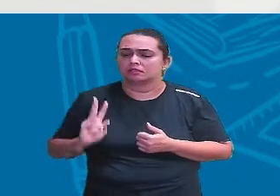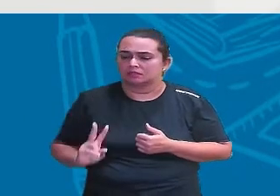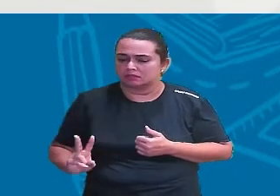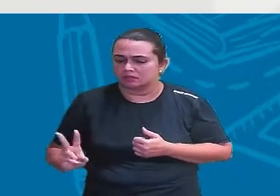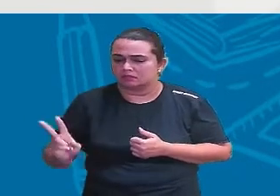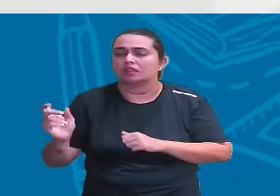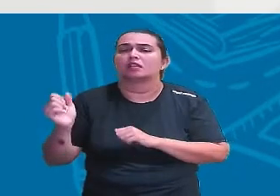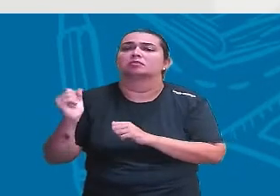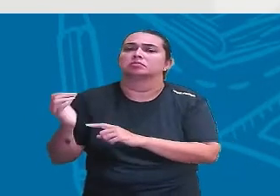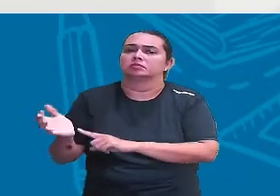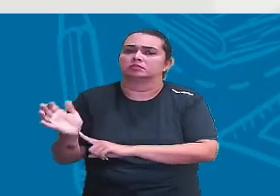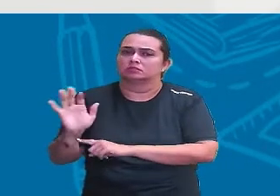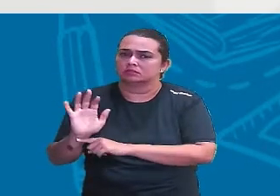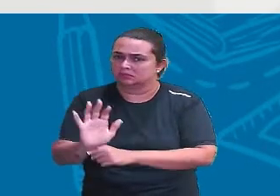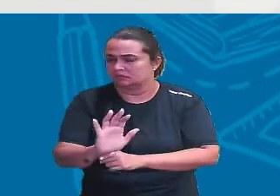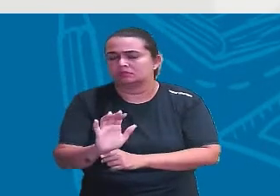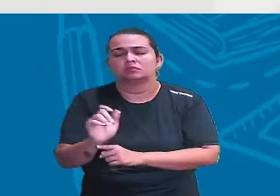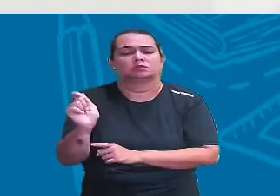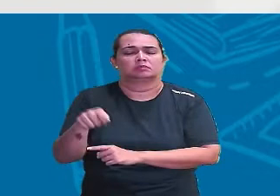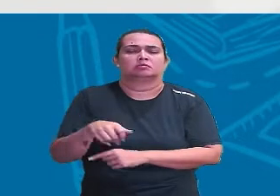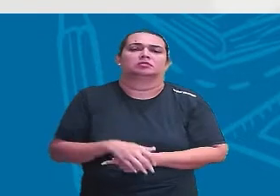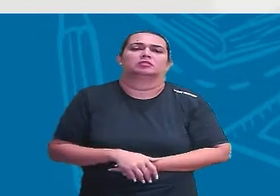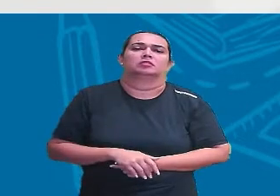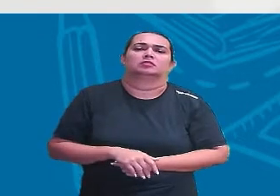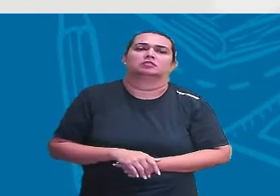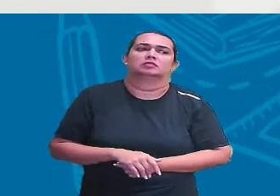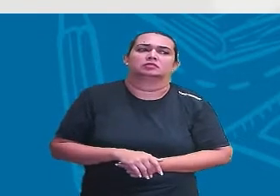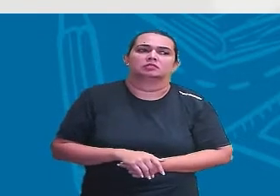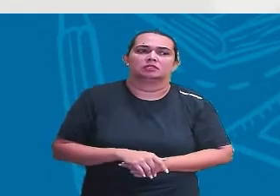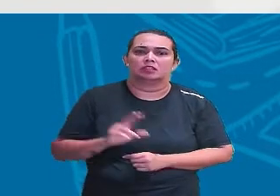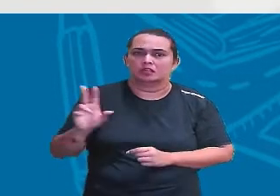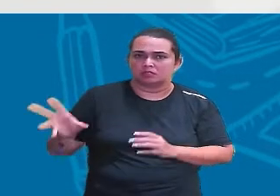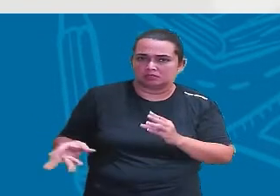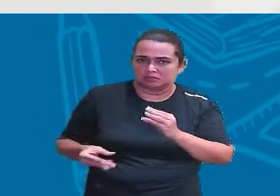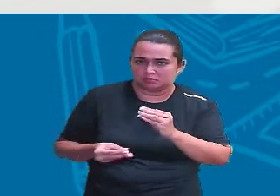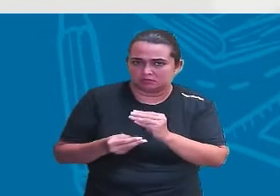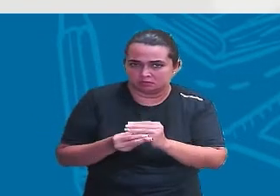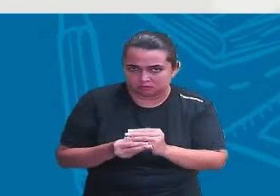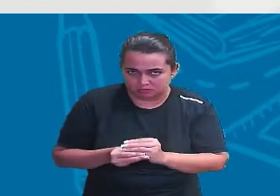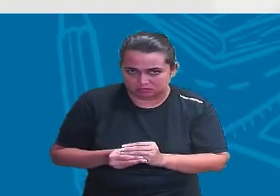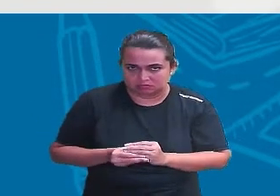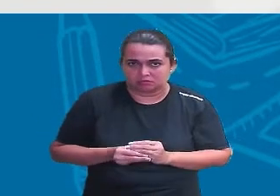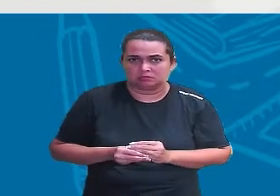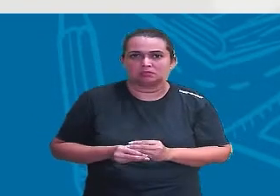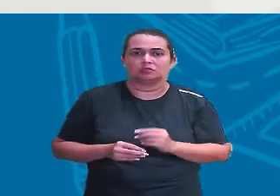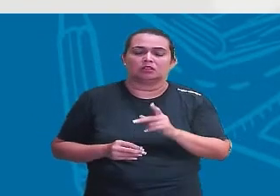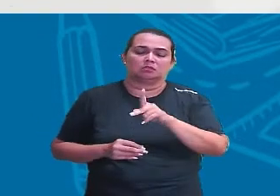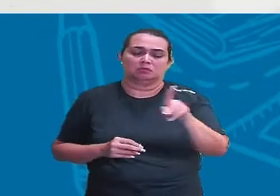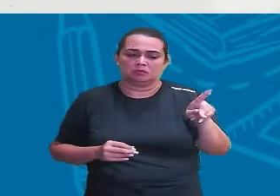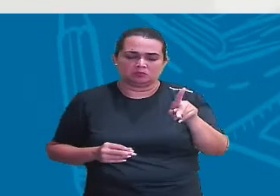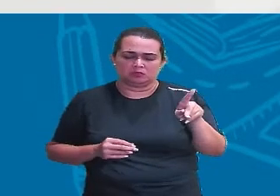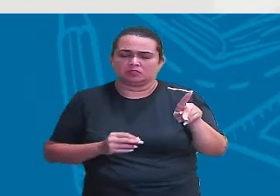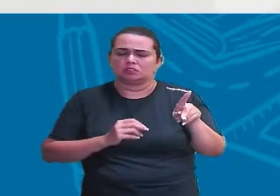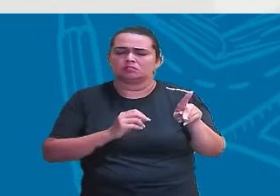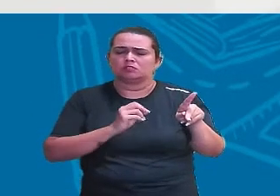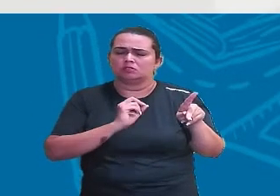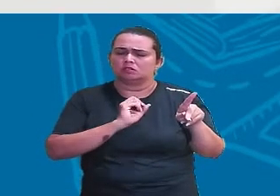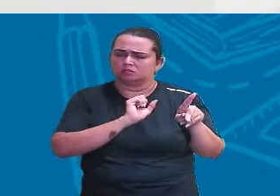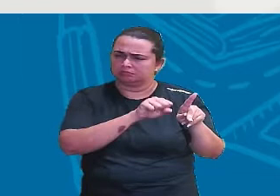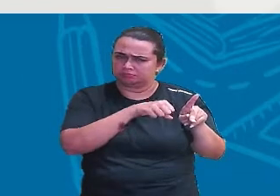ela. Entenderam aí o furthermore? Que ele vai acrescentar informação aí sobre a professora,